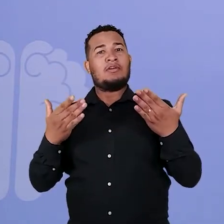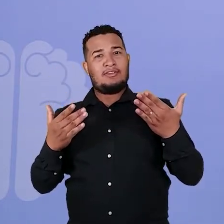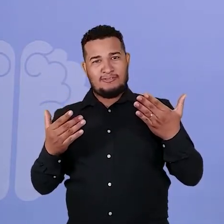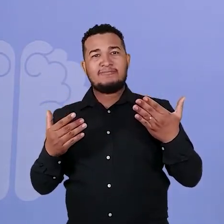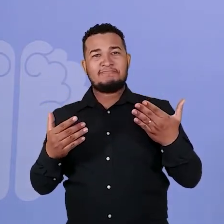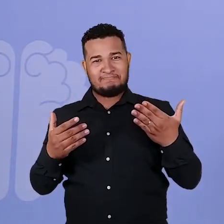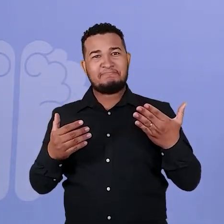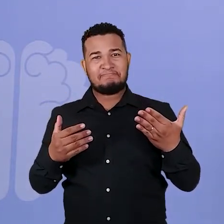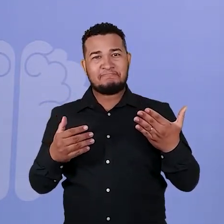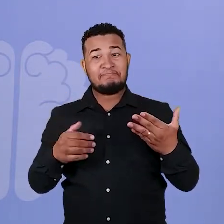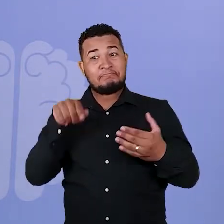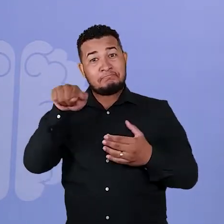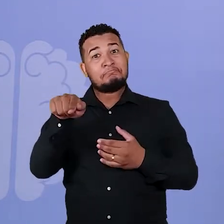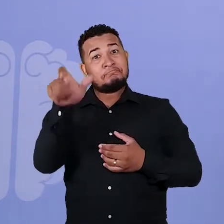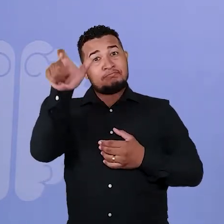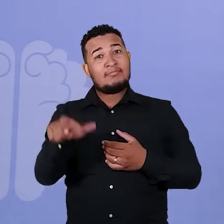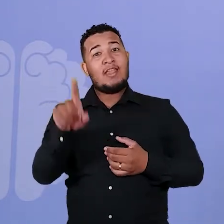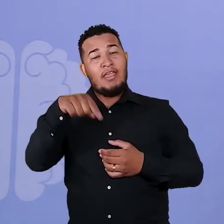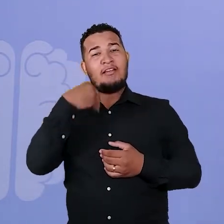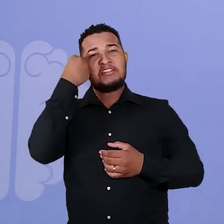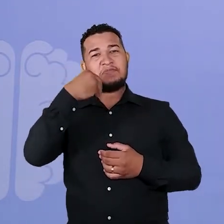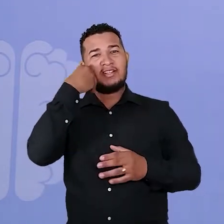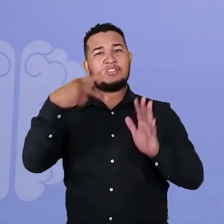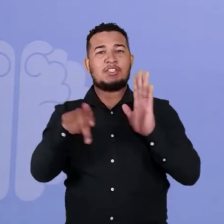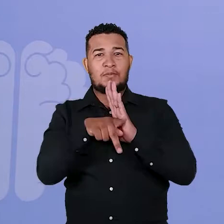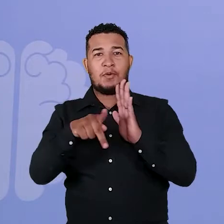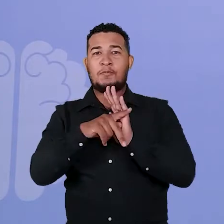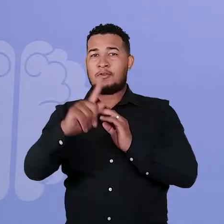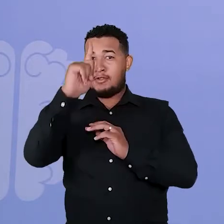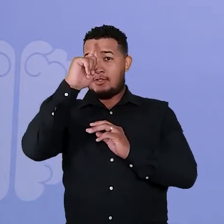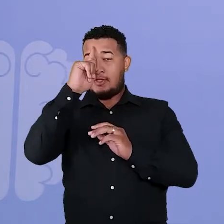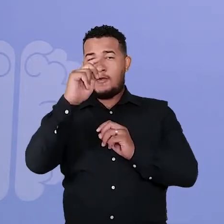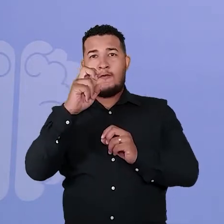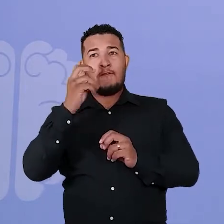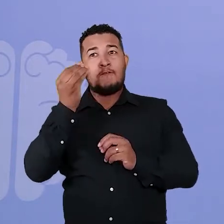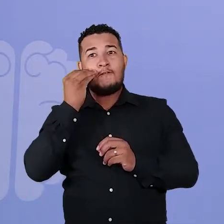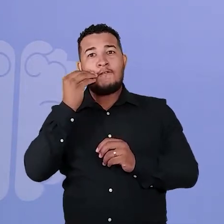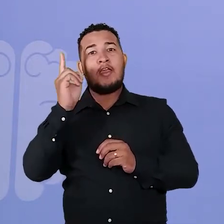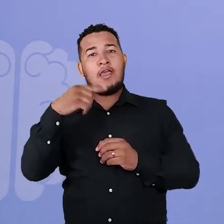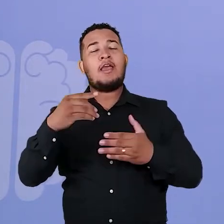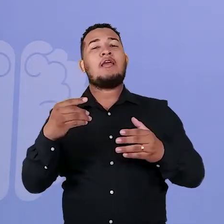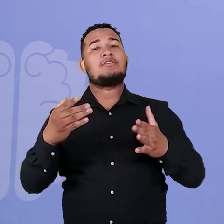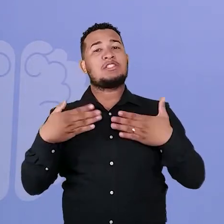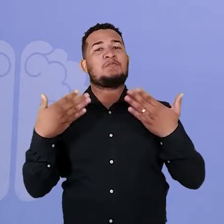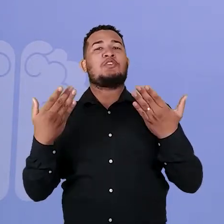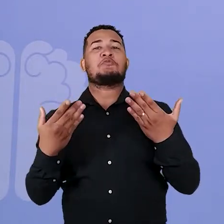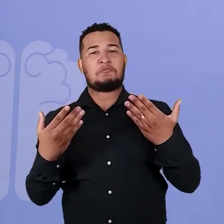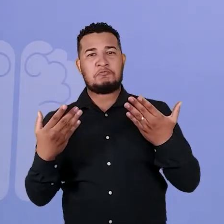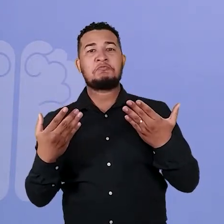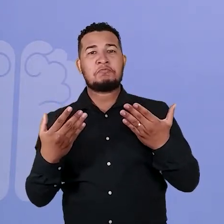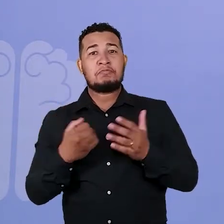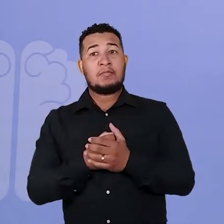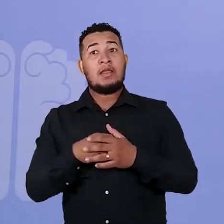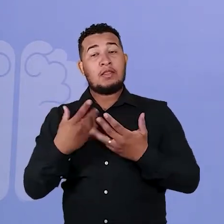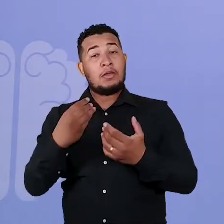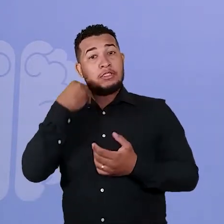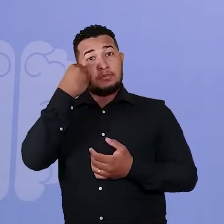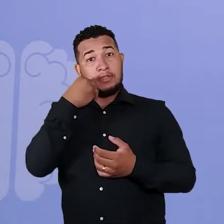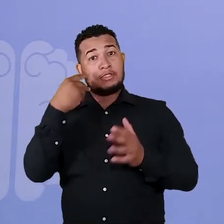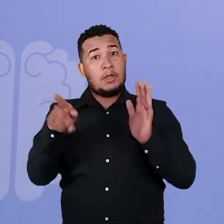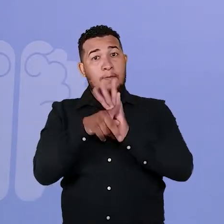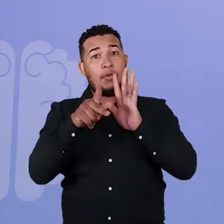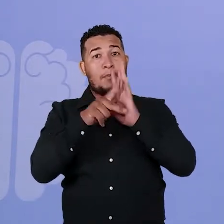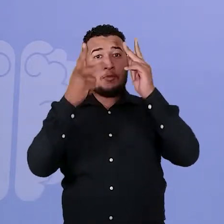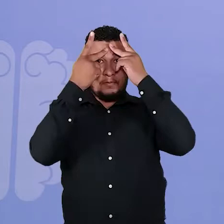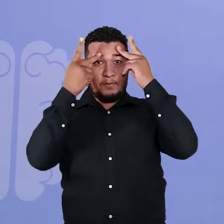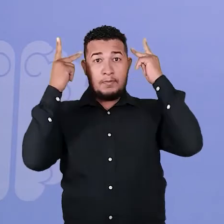é pego de surpresa por isso. Essa é a experiência que o grego traduz por espanto. E, na